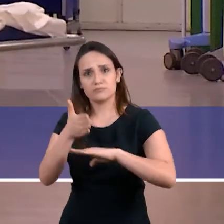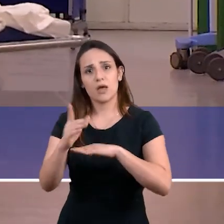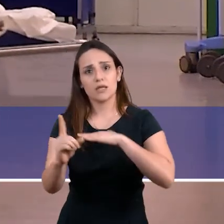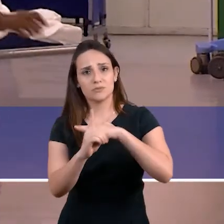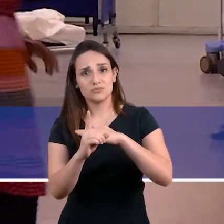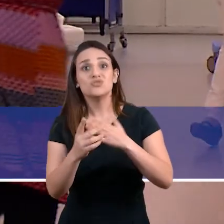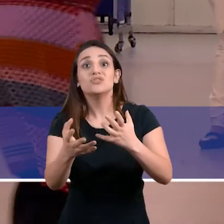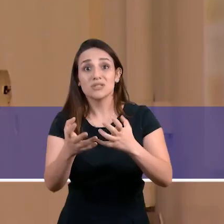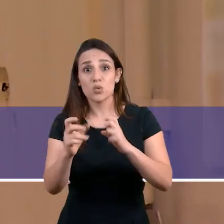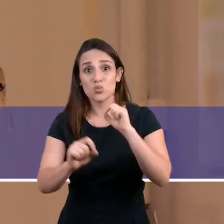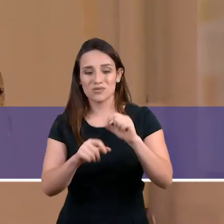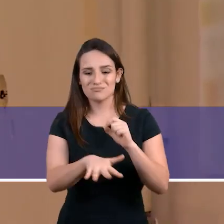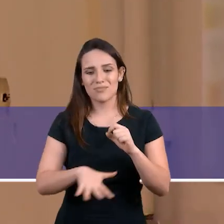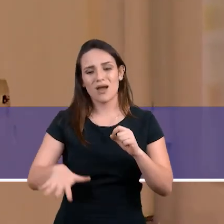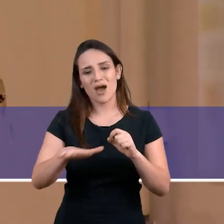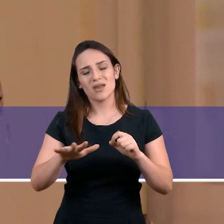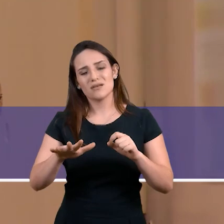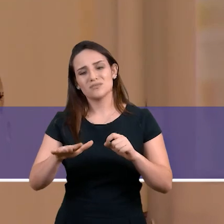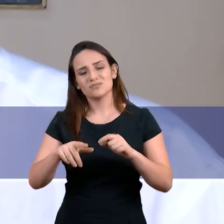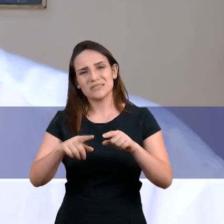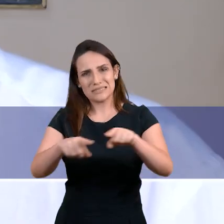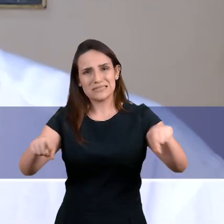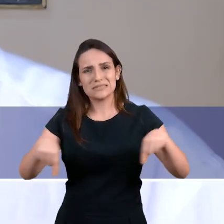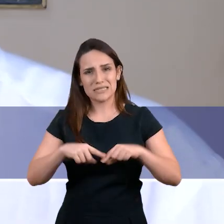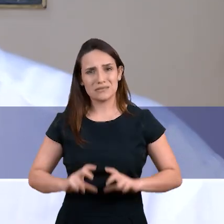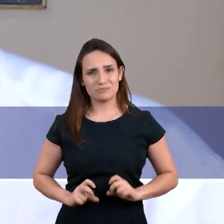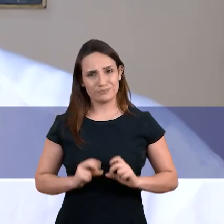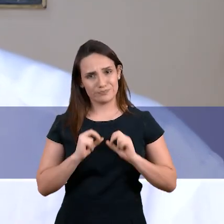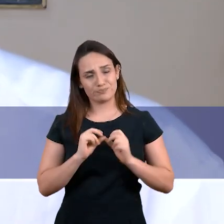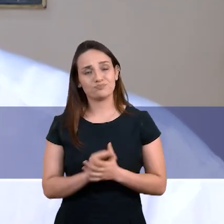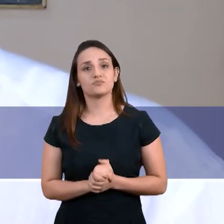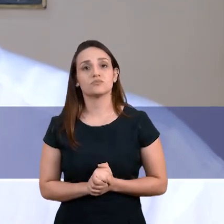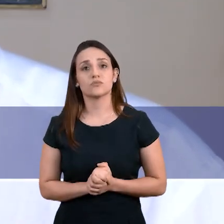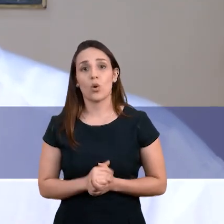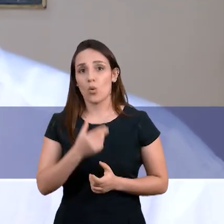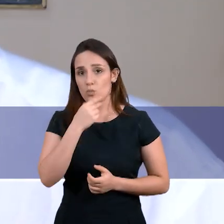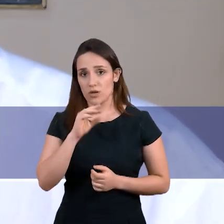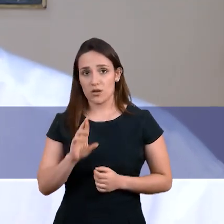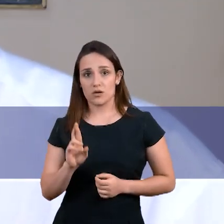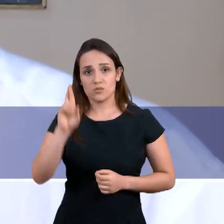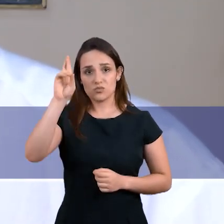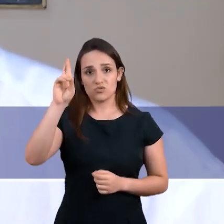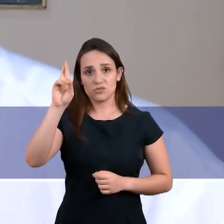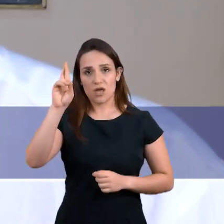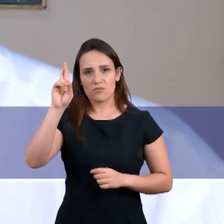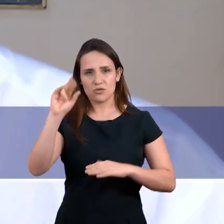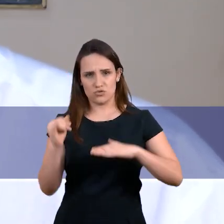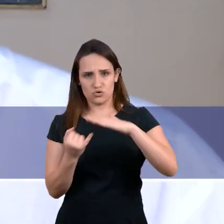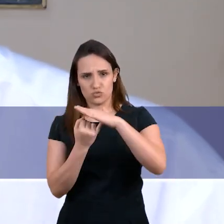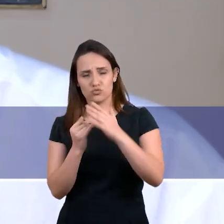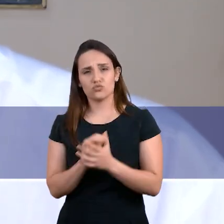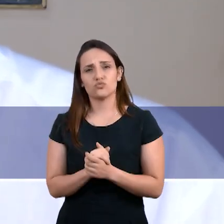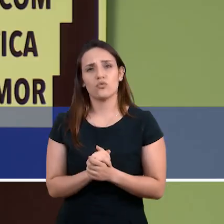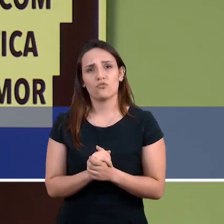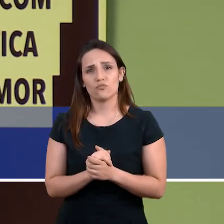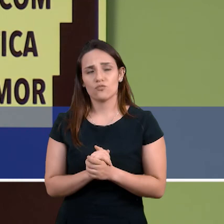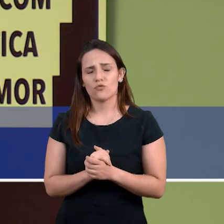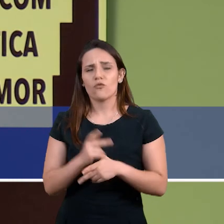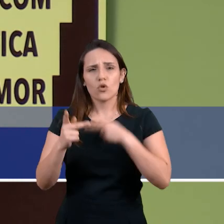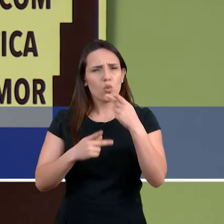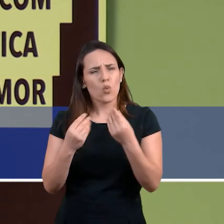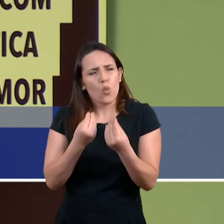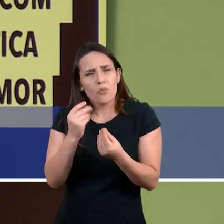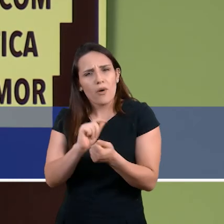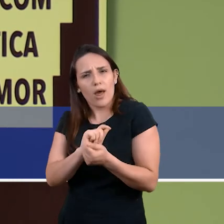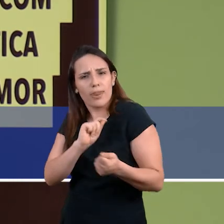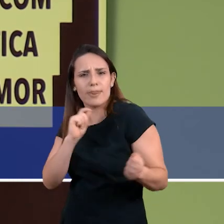1.000 delas procuram a ala de oncologia. O gerente de comunicação institucional do hospital, João Carlos Marquesan, falou como